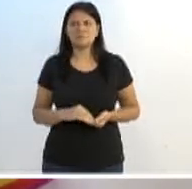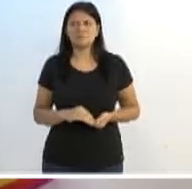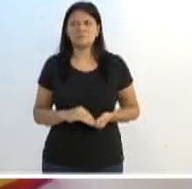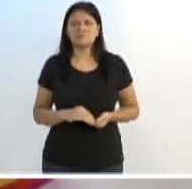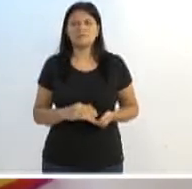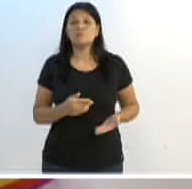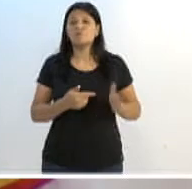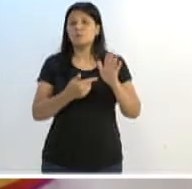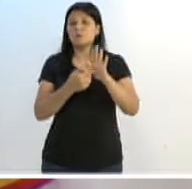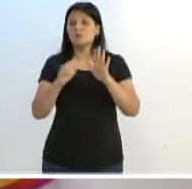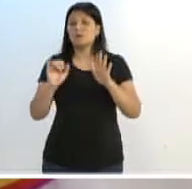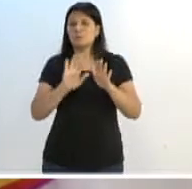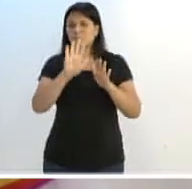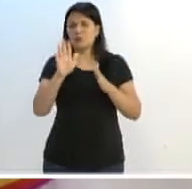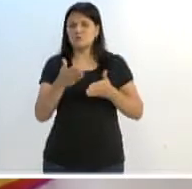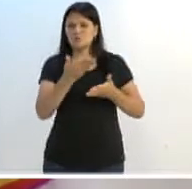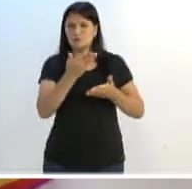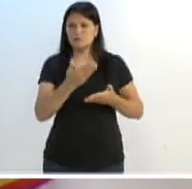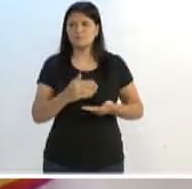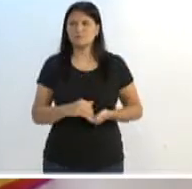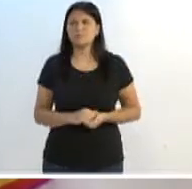Ari.